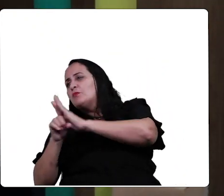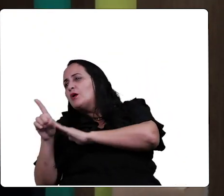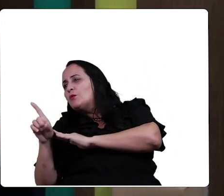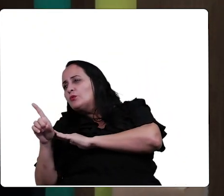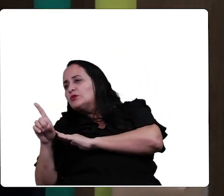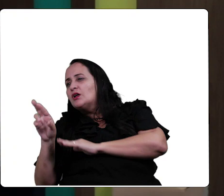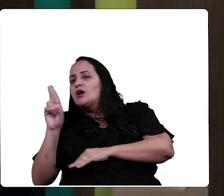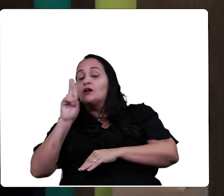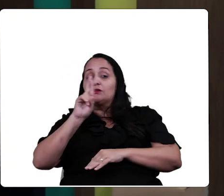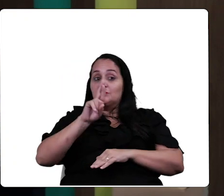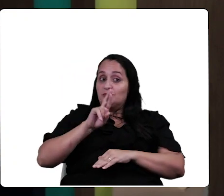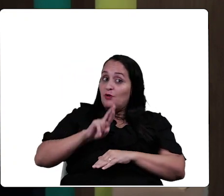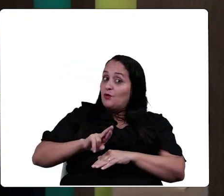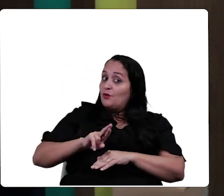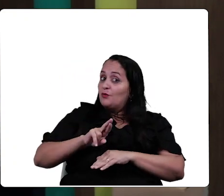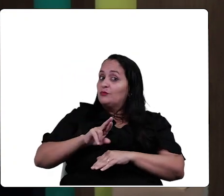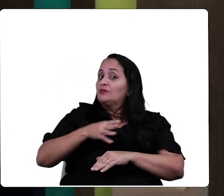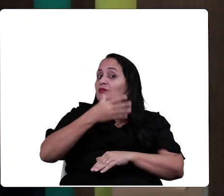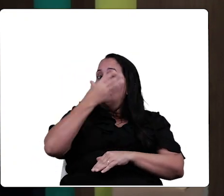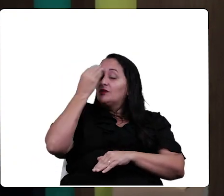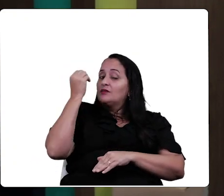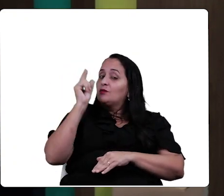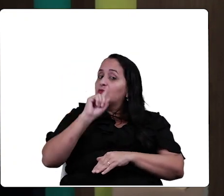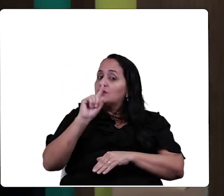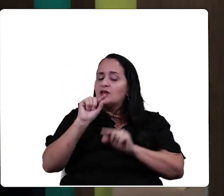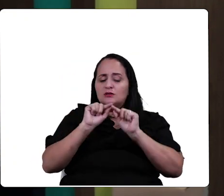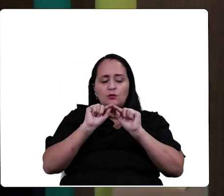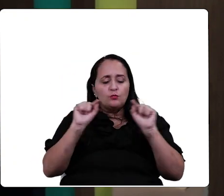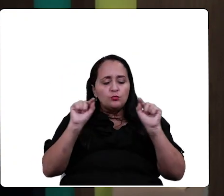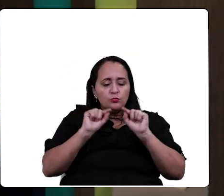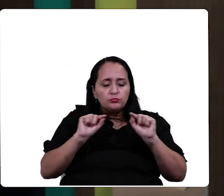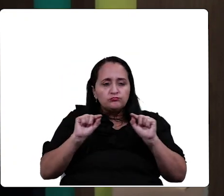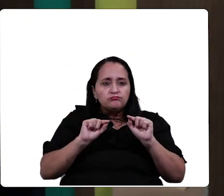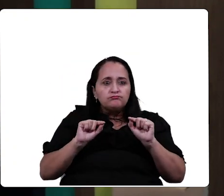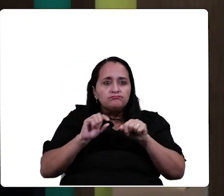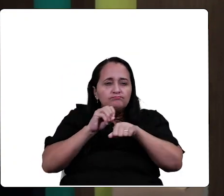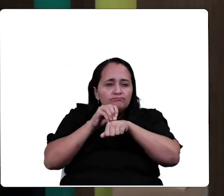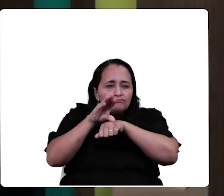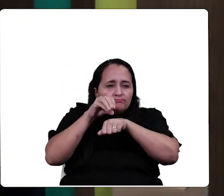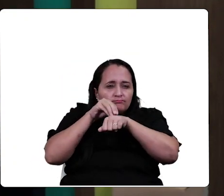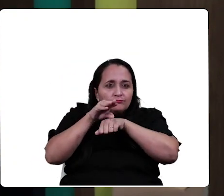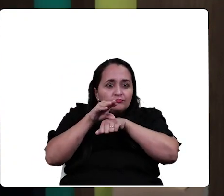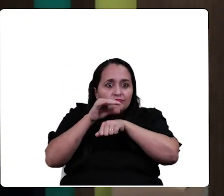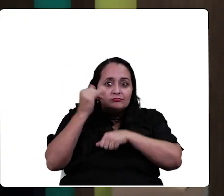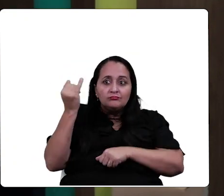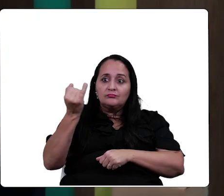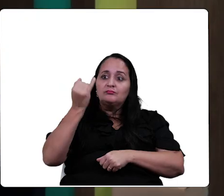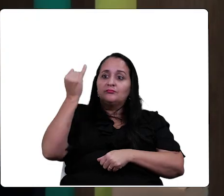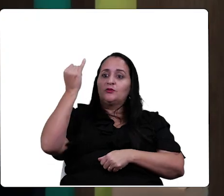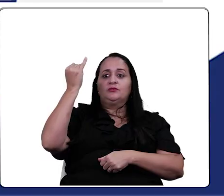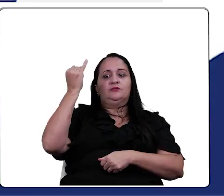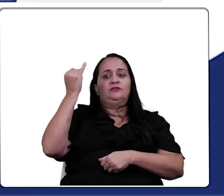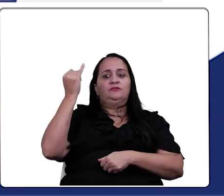as questões. Não se esqueça de sublinhar ou grifar aquelas pistas textuais.